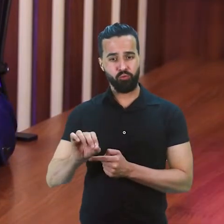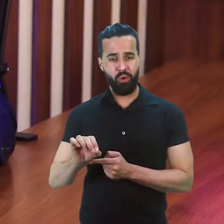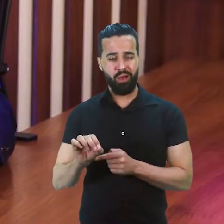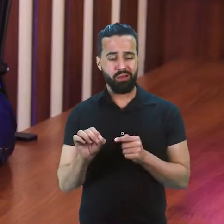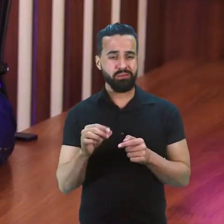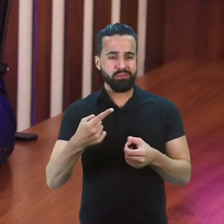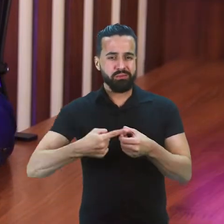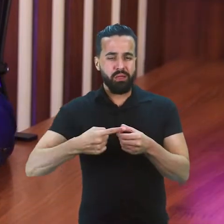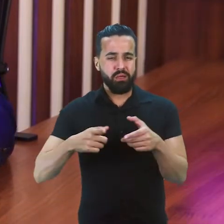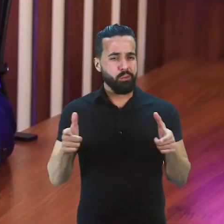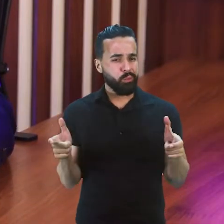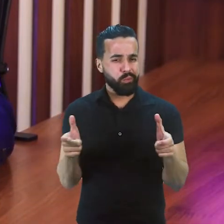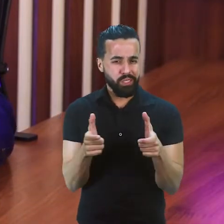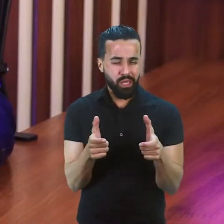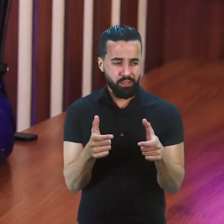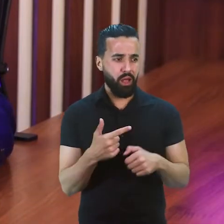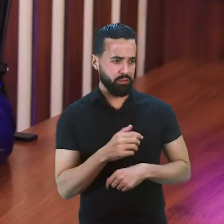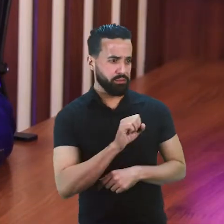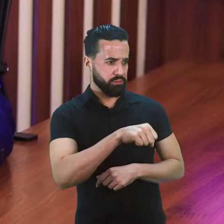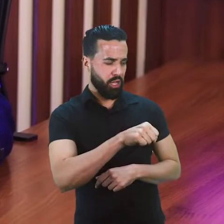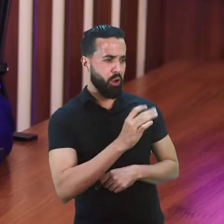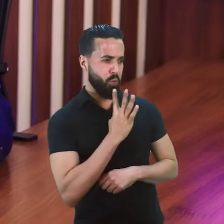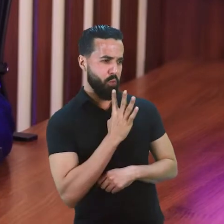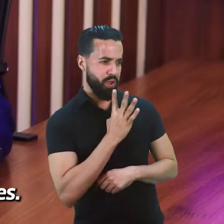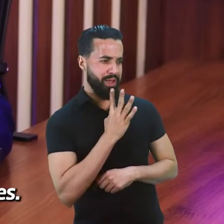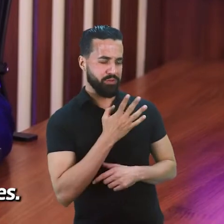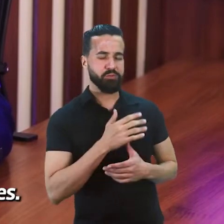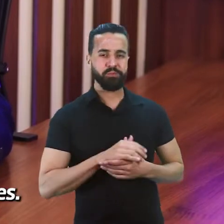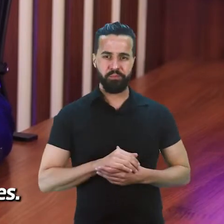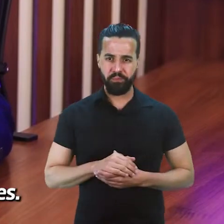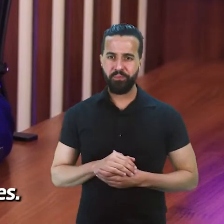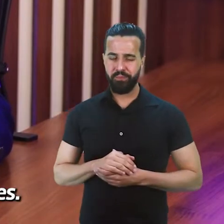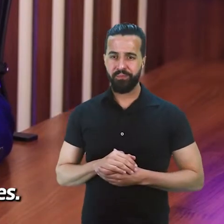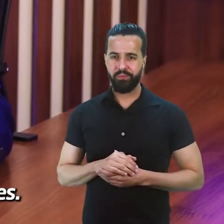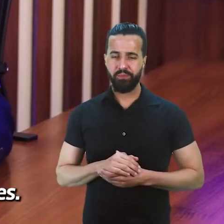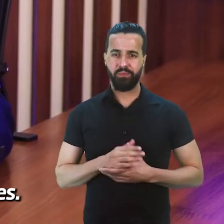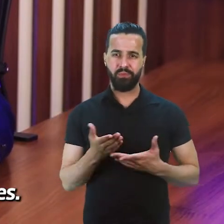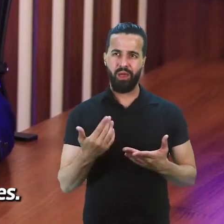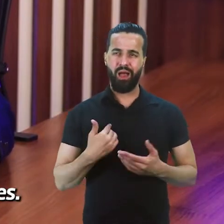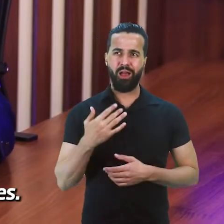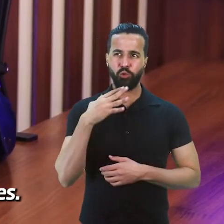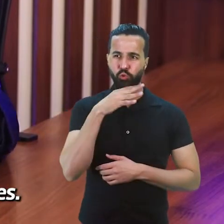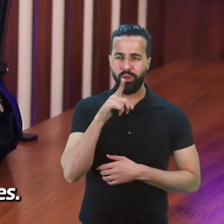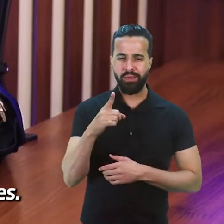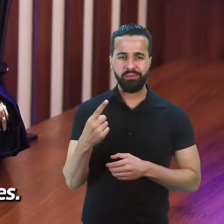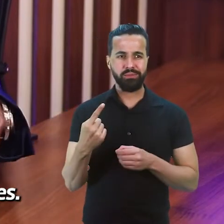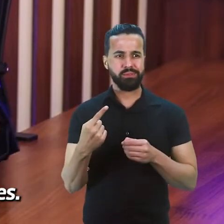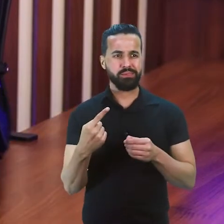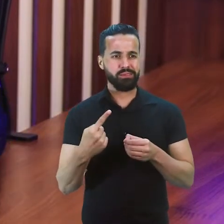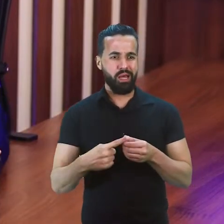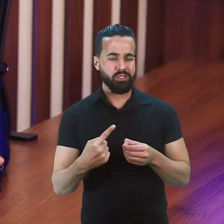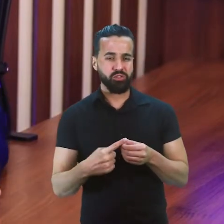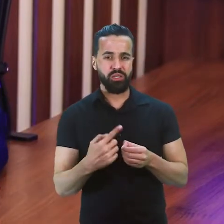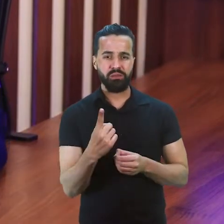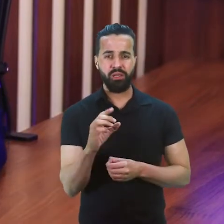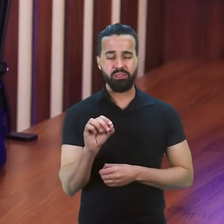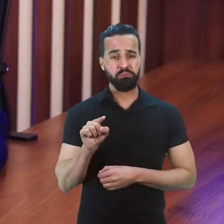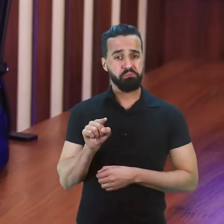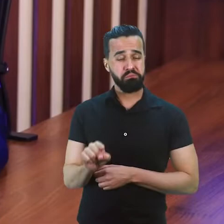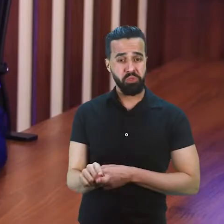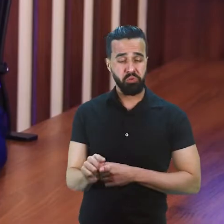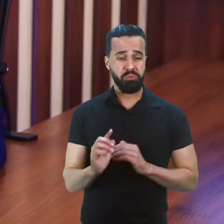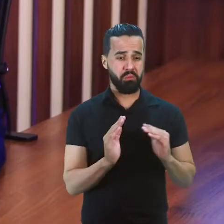Barro Alto, eu não sei se Barro Alto deve ter o quê? 10 mil habitantes, talvez nem isso. Sim,